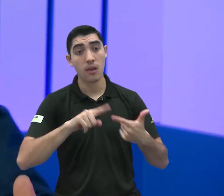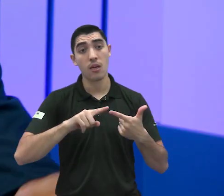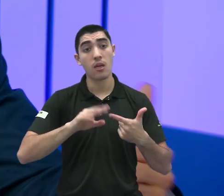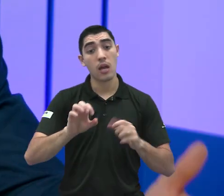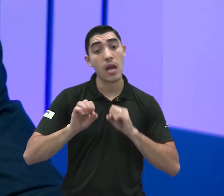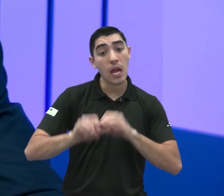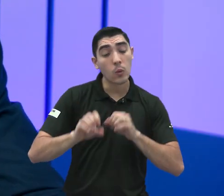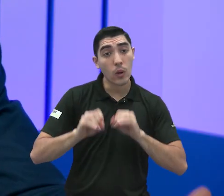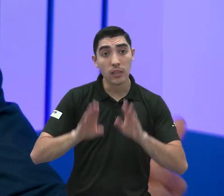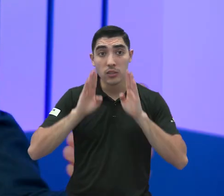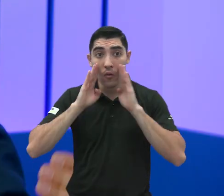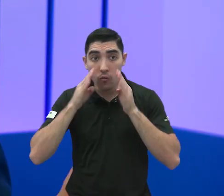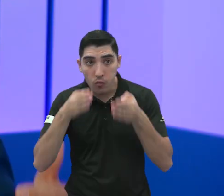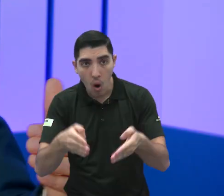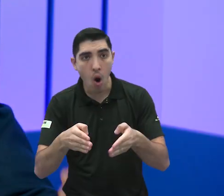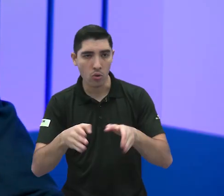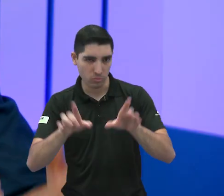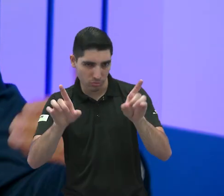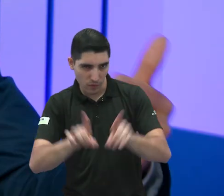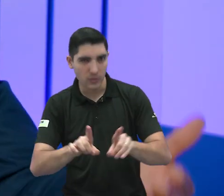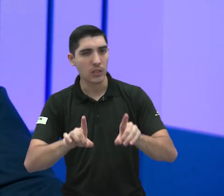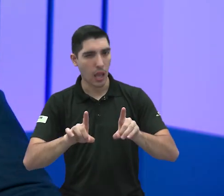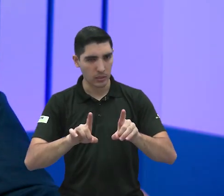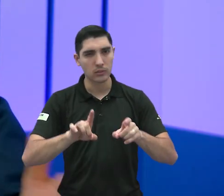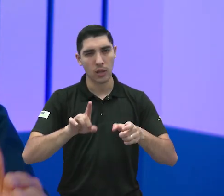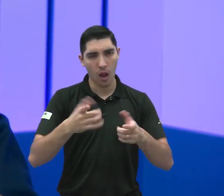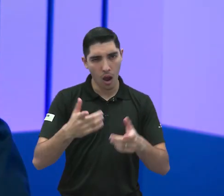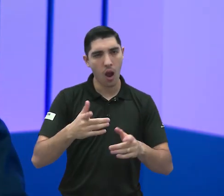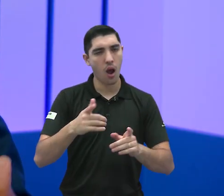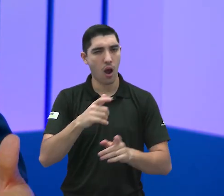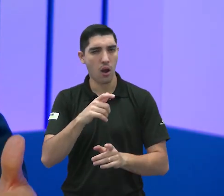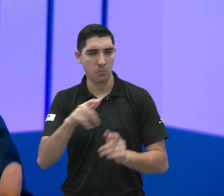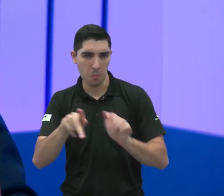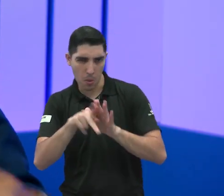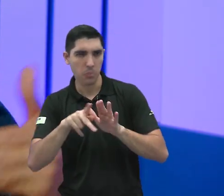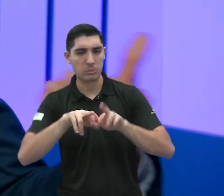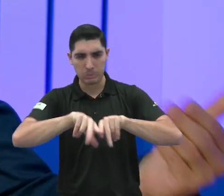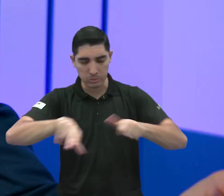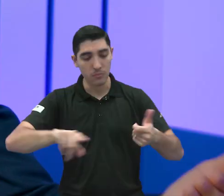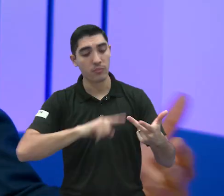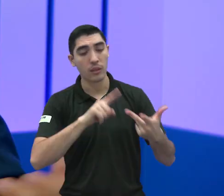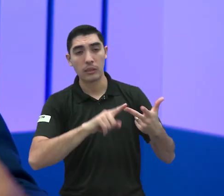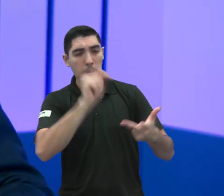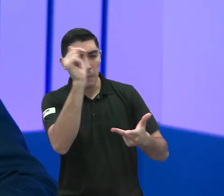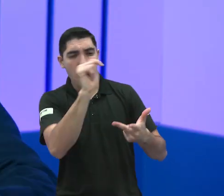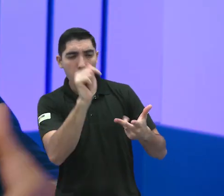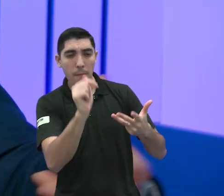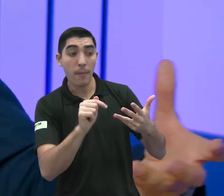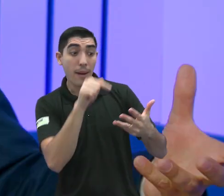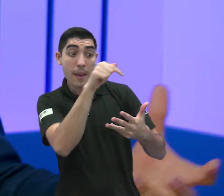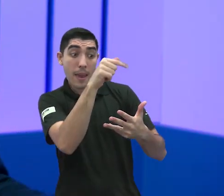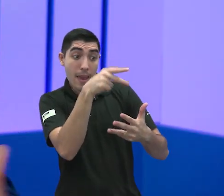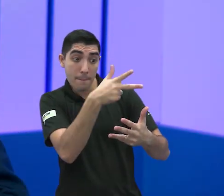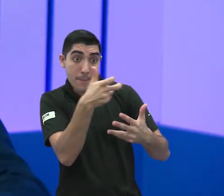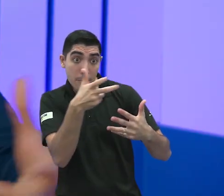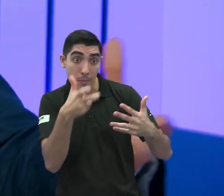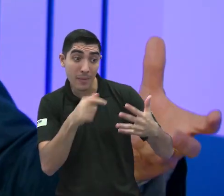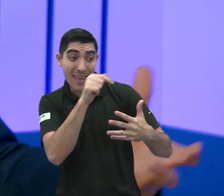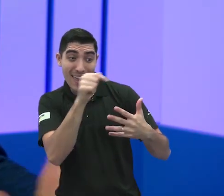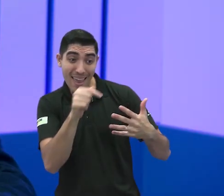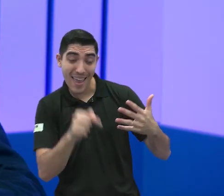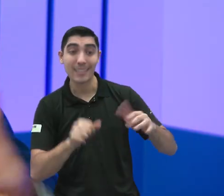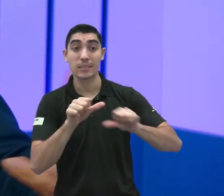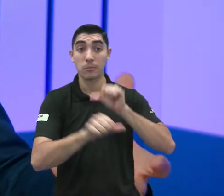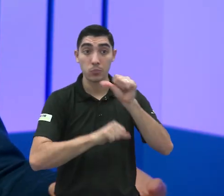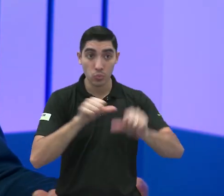especial, amanhã a saúde mental vai ser muito mais importante do que uma campanha A, uma campanha B. Então, essas mudanças